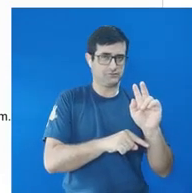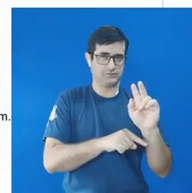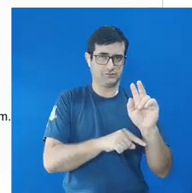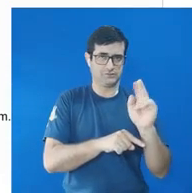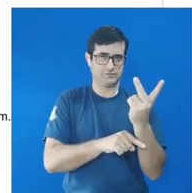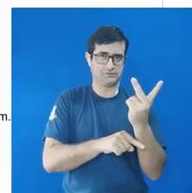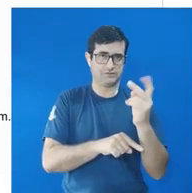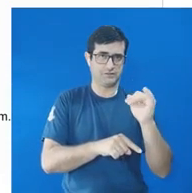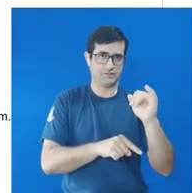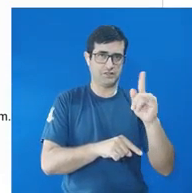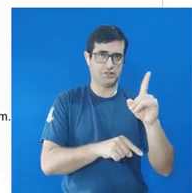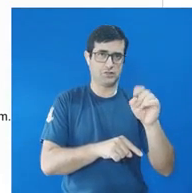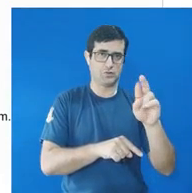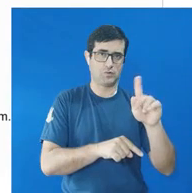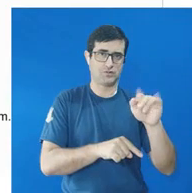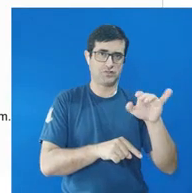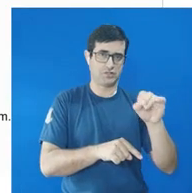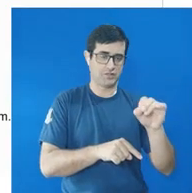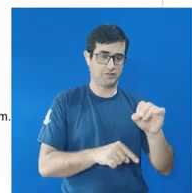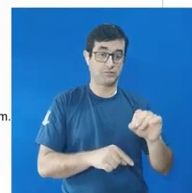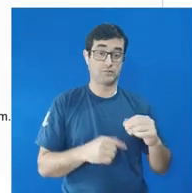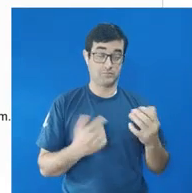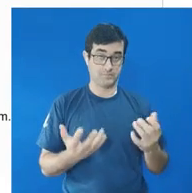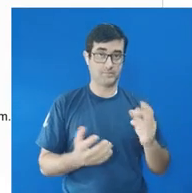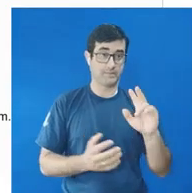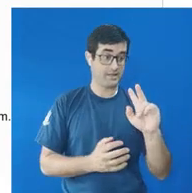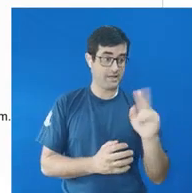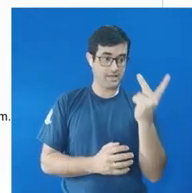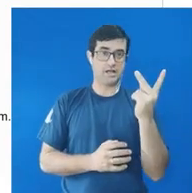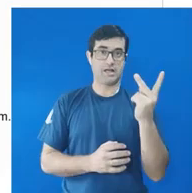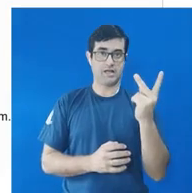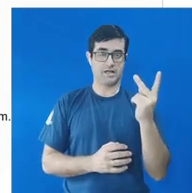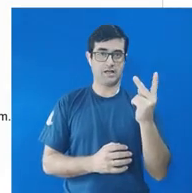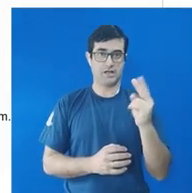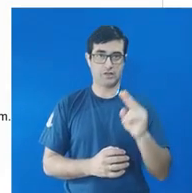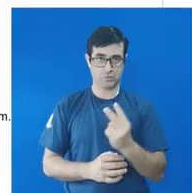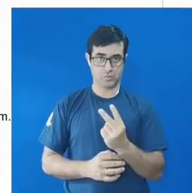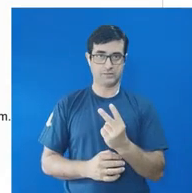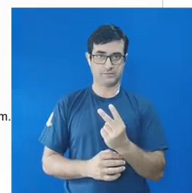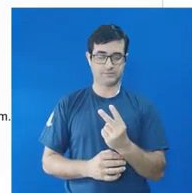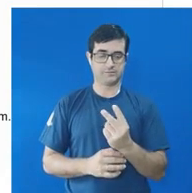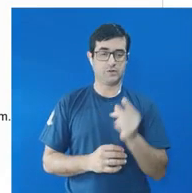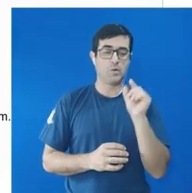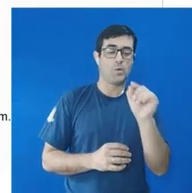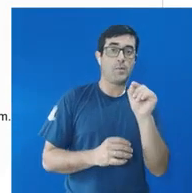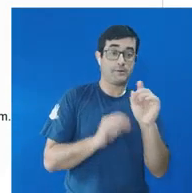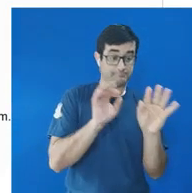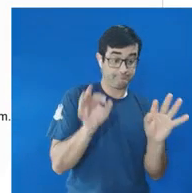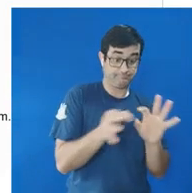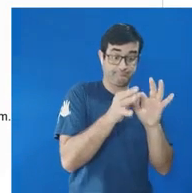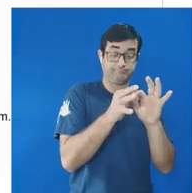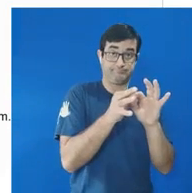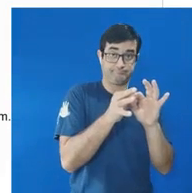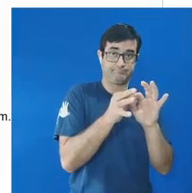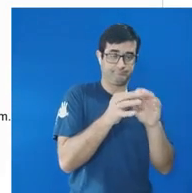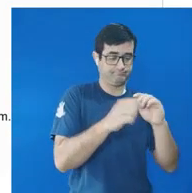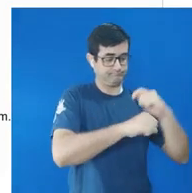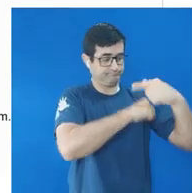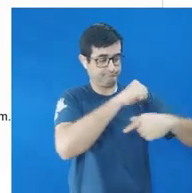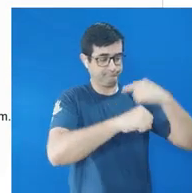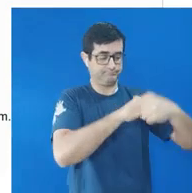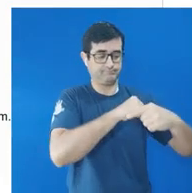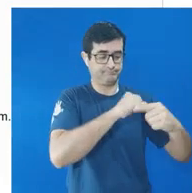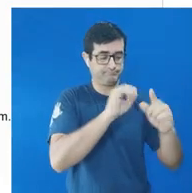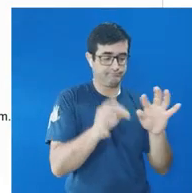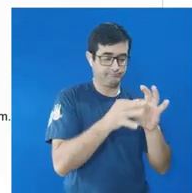é formado por H2, ou seja, 2 átomos de hidrogênio ligados entre si, para que eu tenha uma quantidade